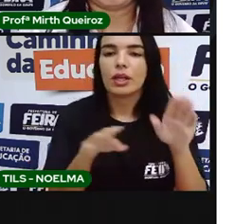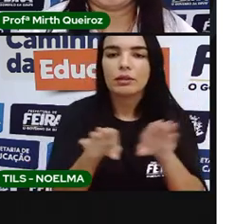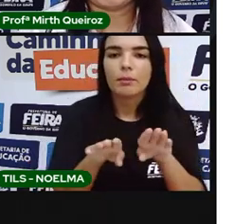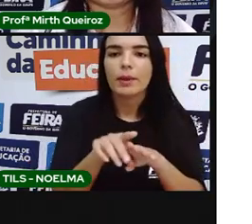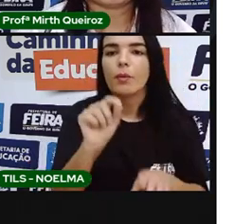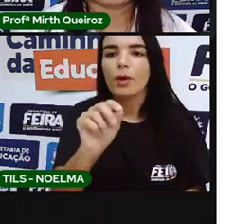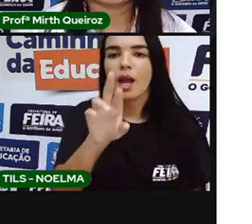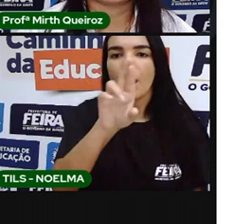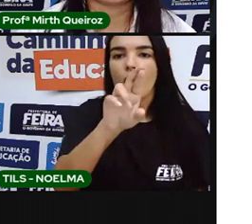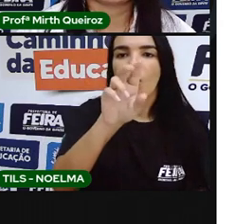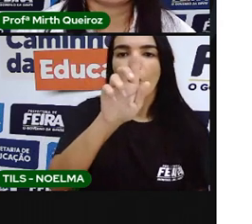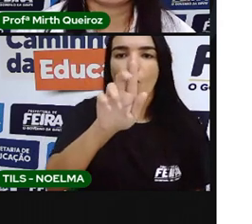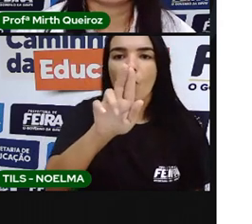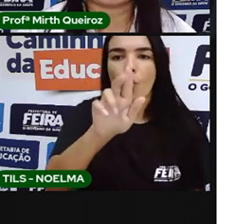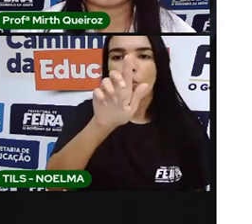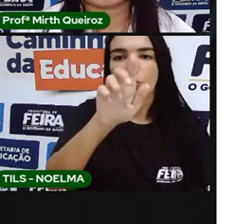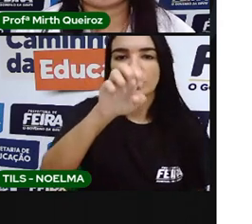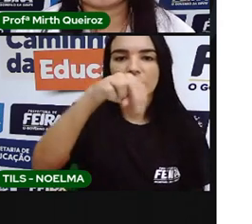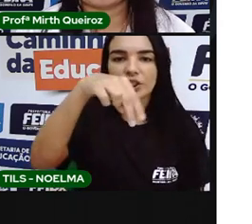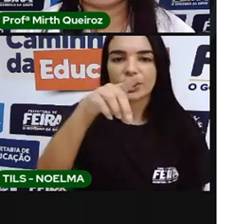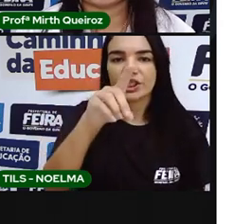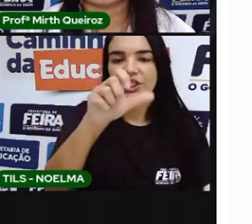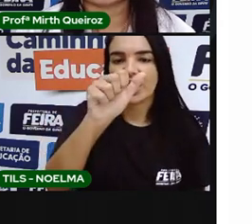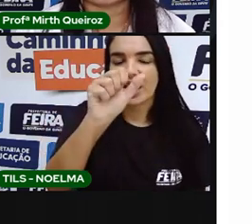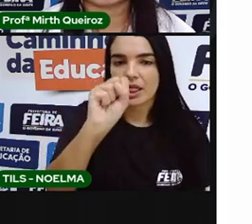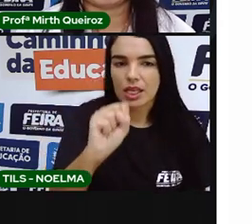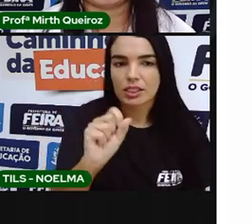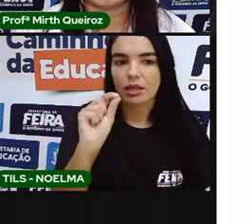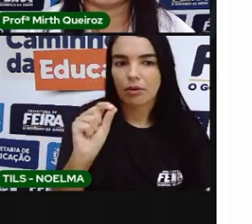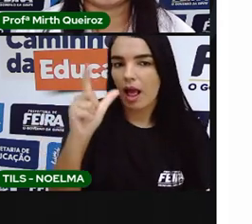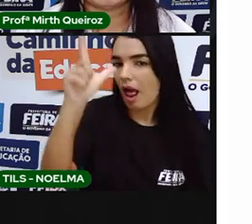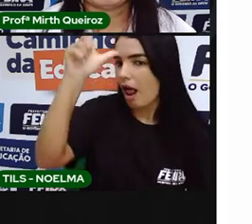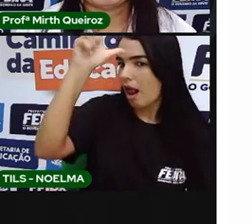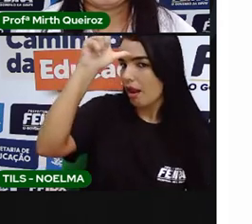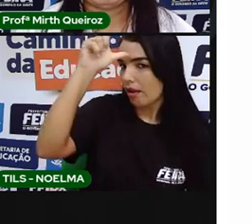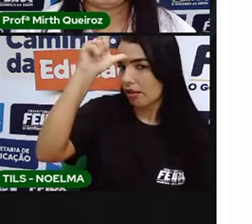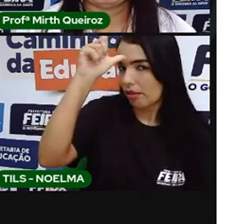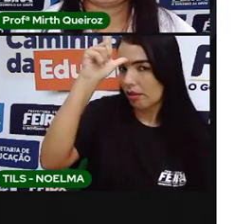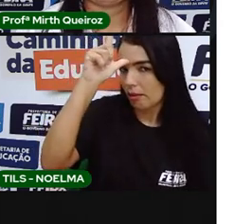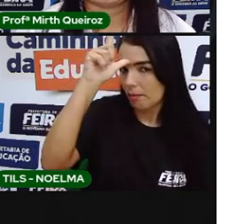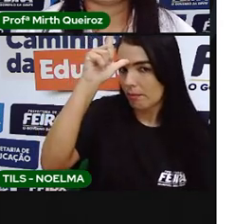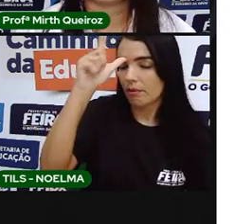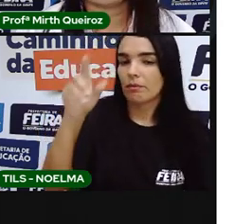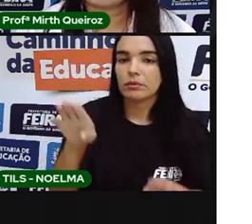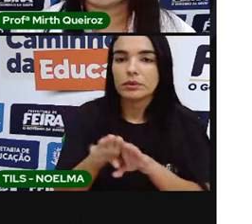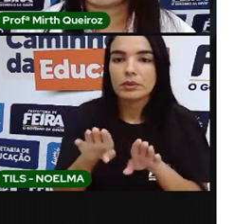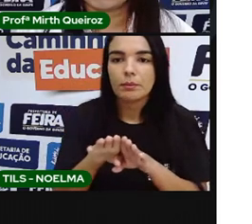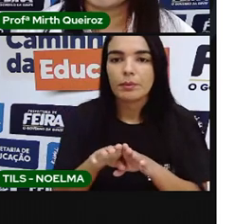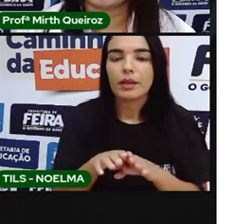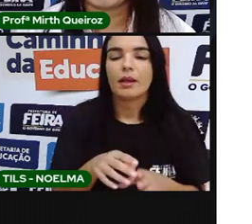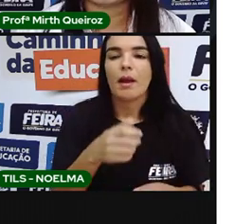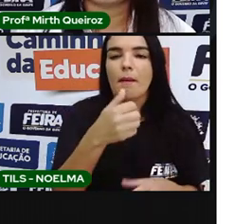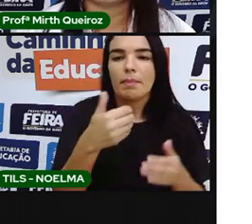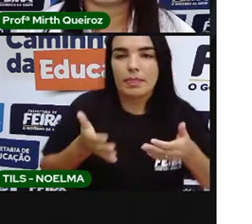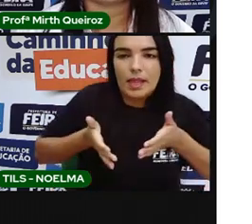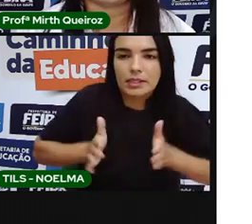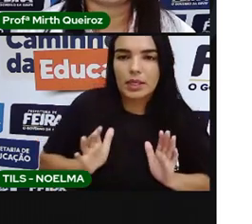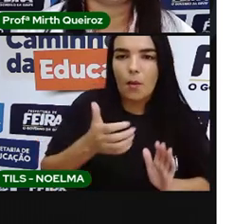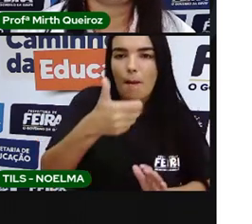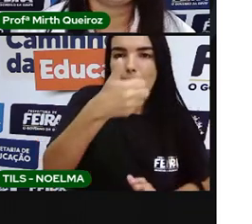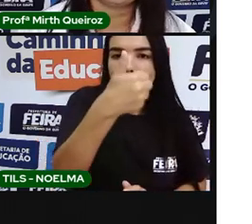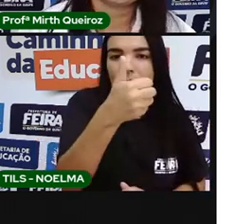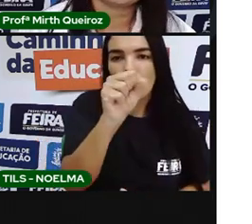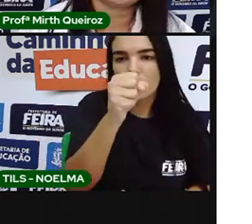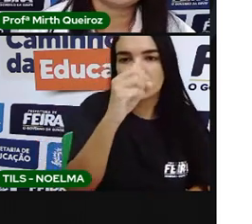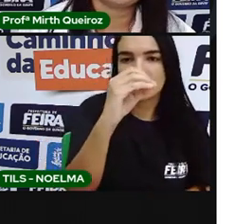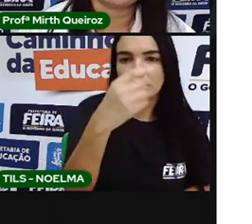e na telha 802 faleceu aí ih-858 e viajou por todo Brasil durante